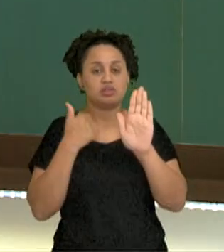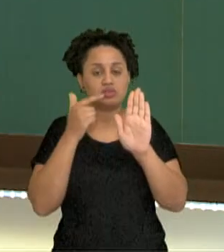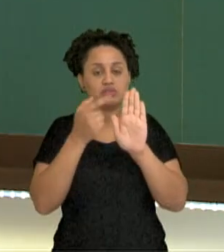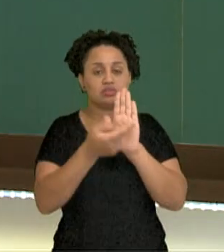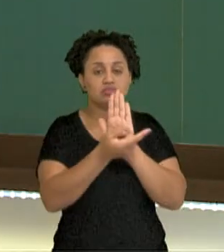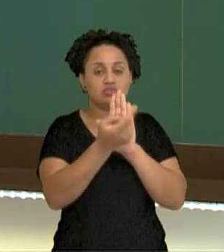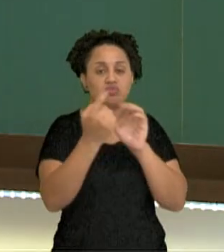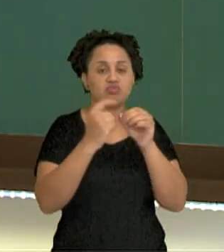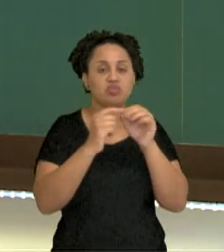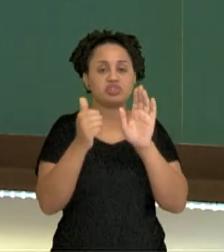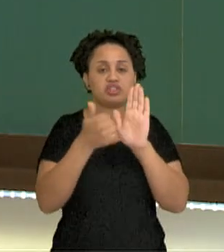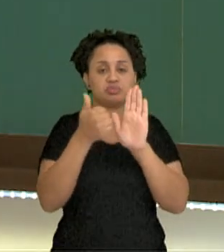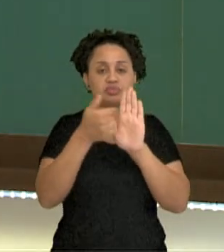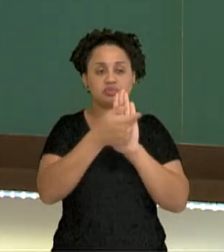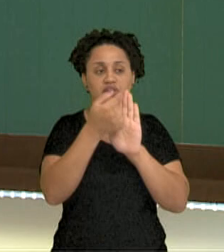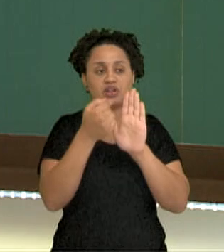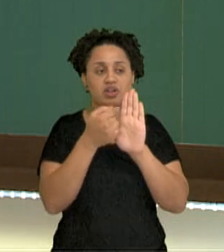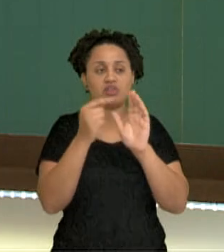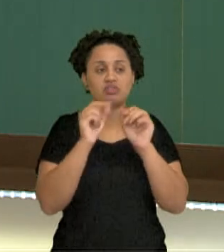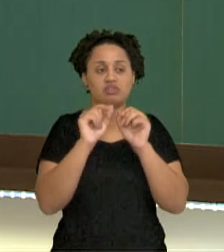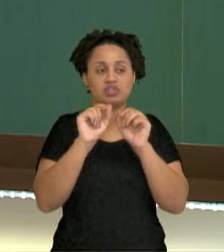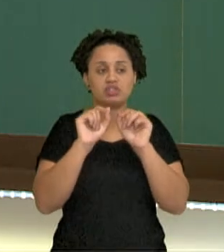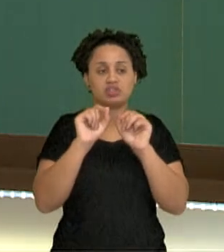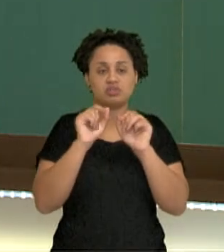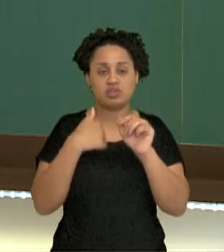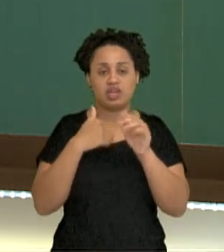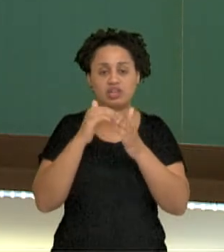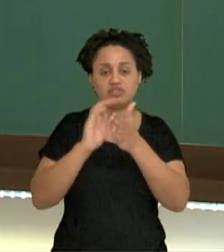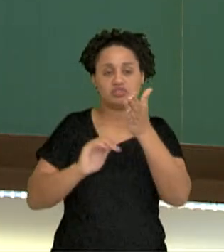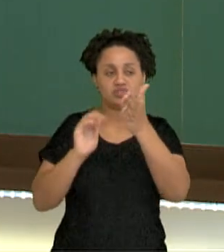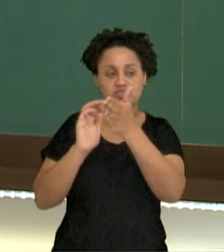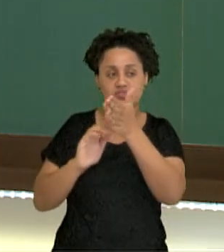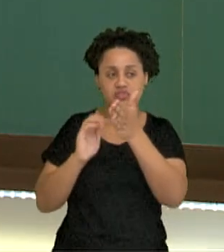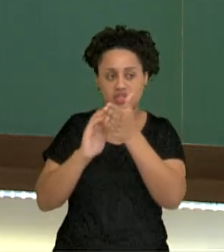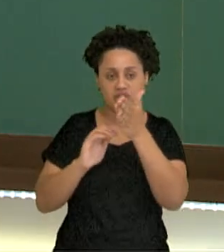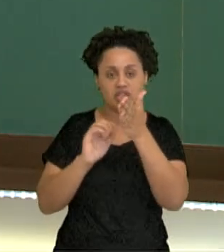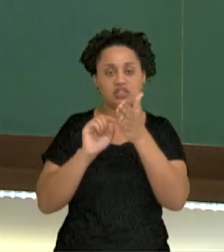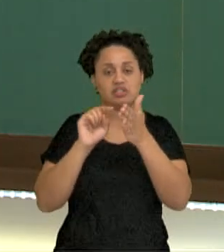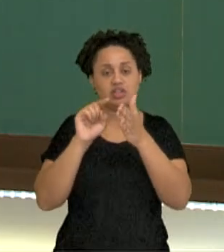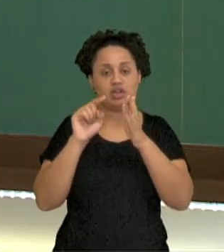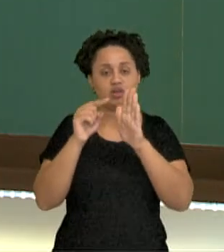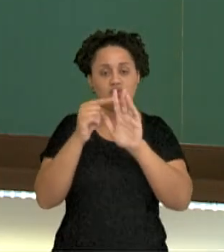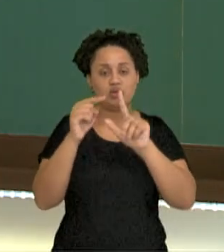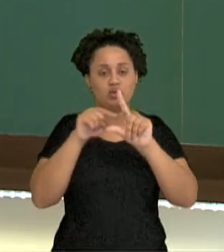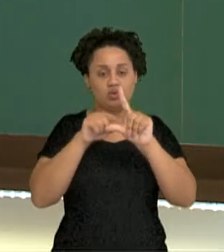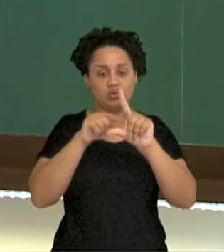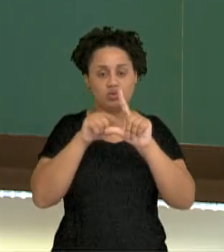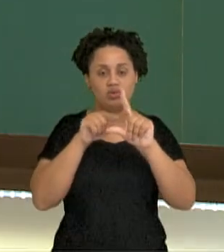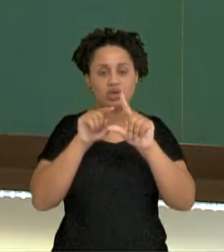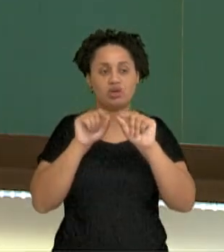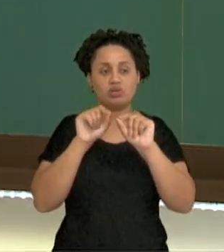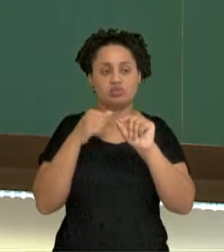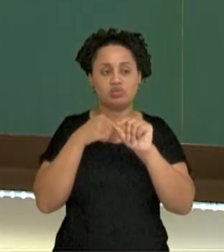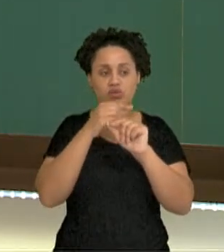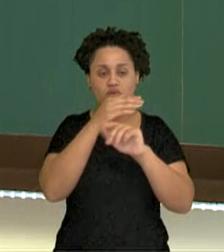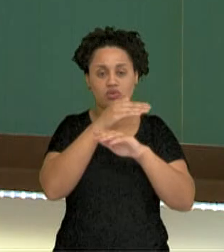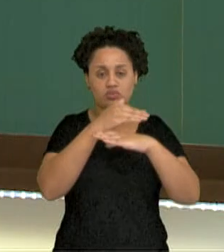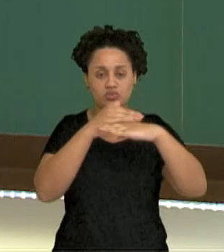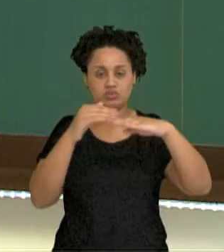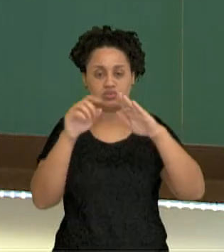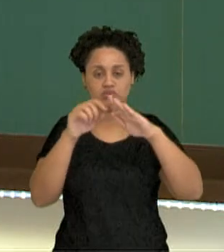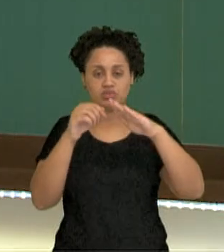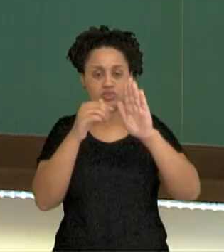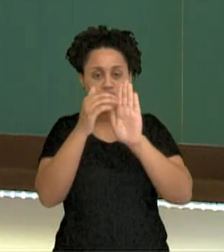primeiro quadrante, fazendo a diferença desse ângulo com o eixo X. Então, aqui